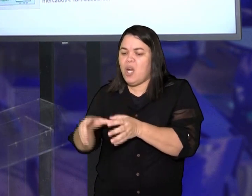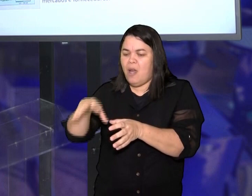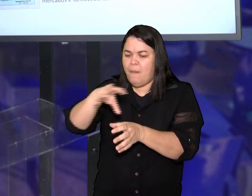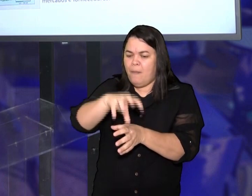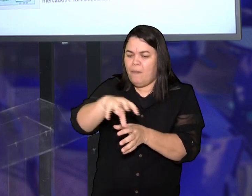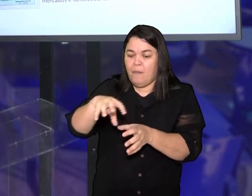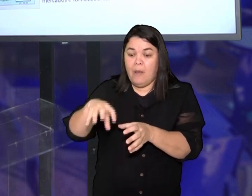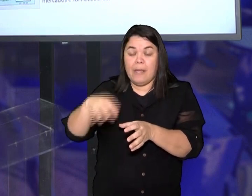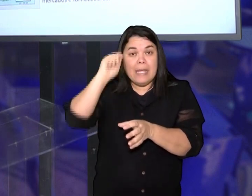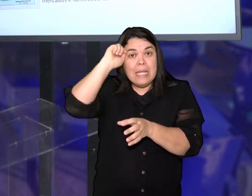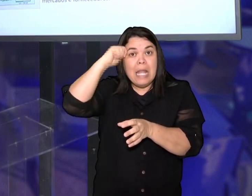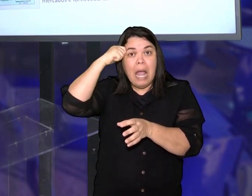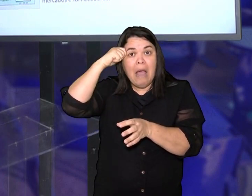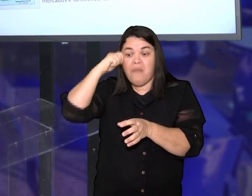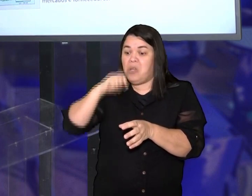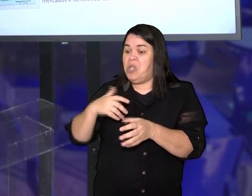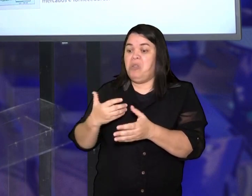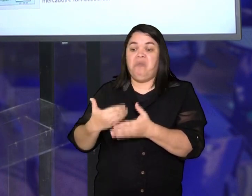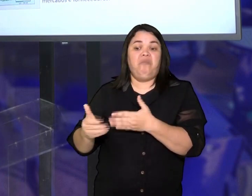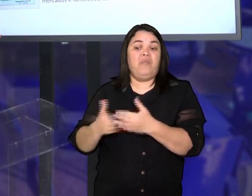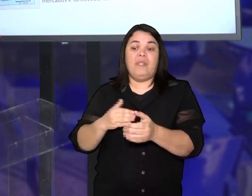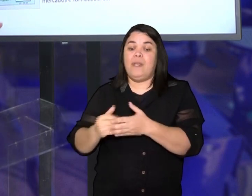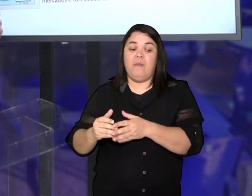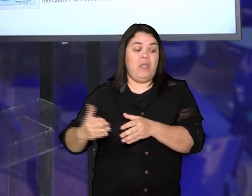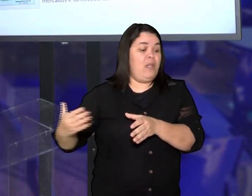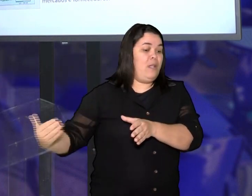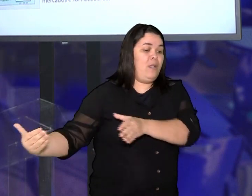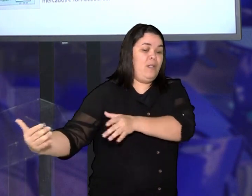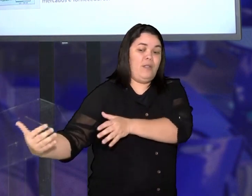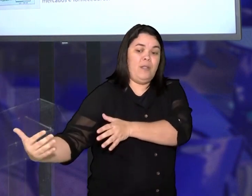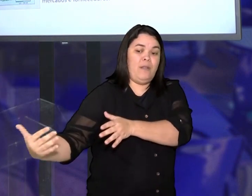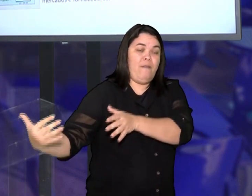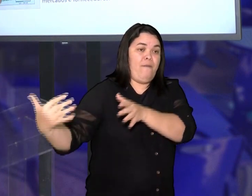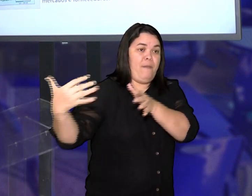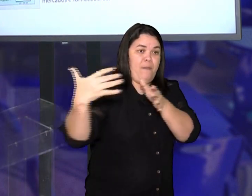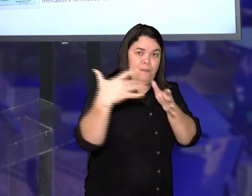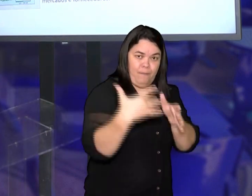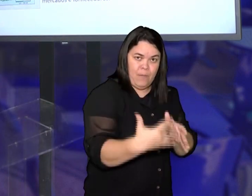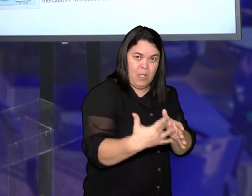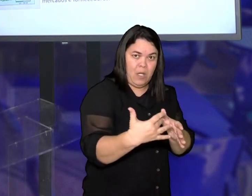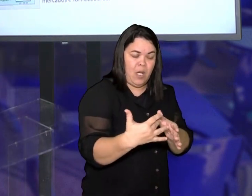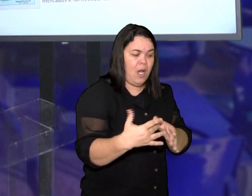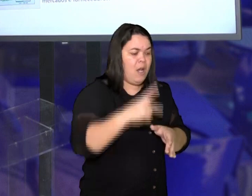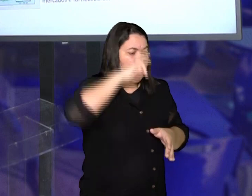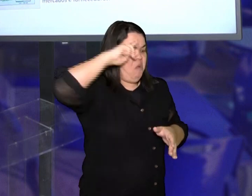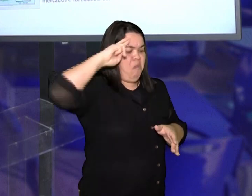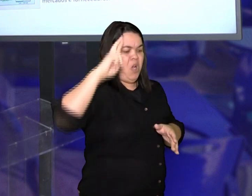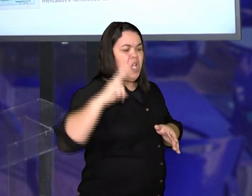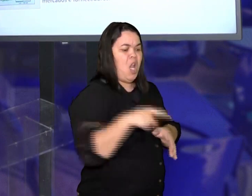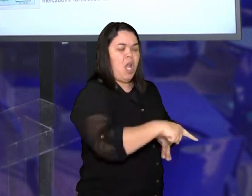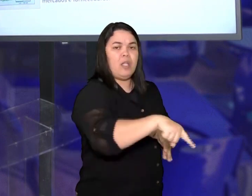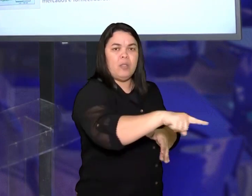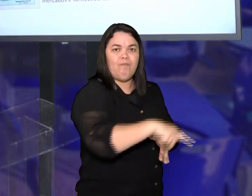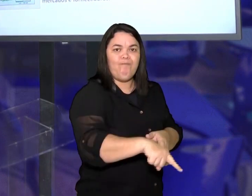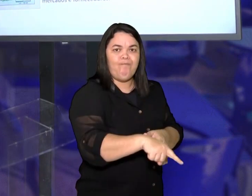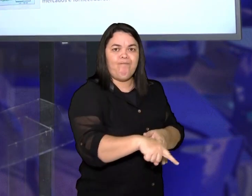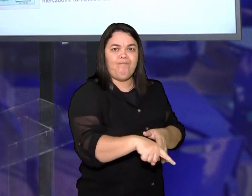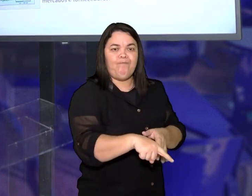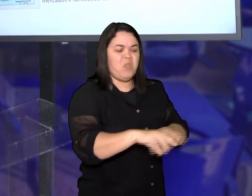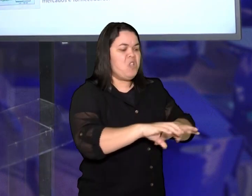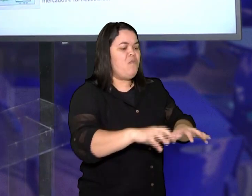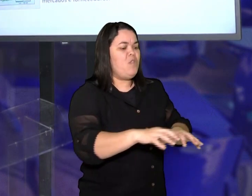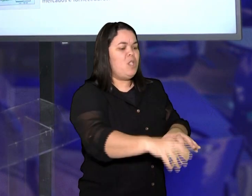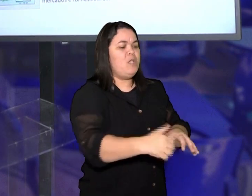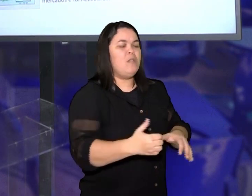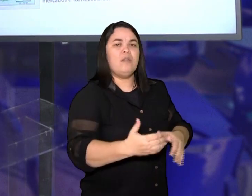território africano. Vão dividir o território africano, né? Não o território europeu. Vão dividir o território africano como se fosse fatias de bolo, tá? E não